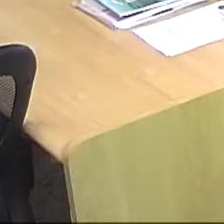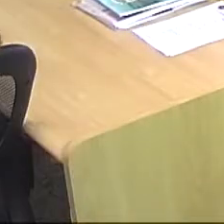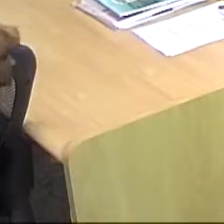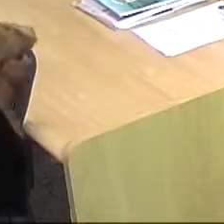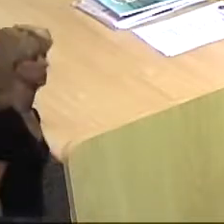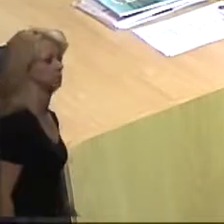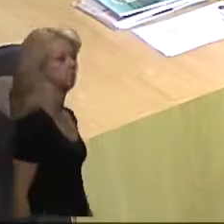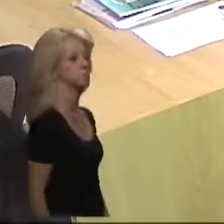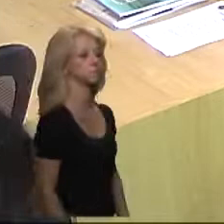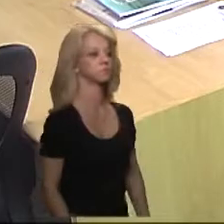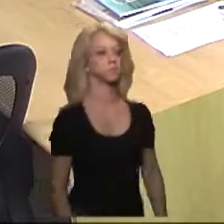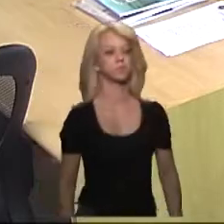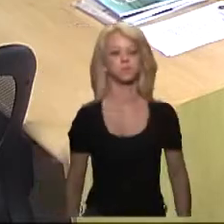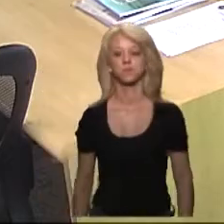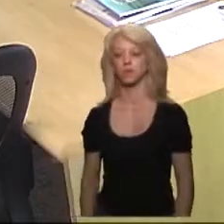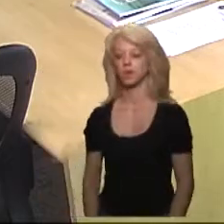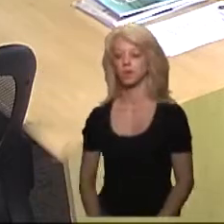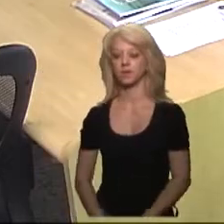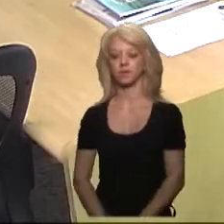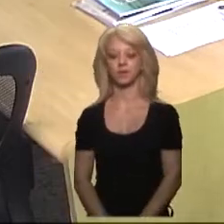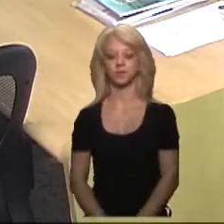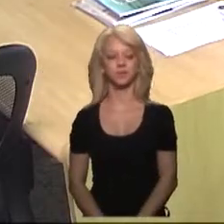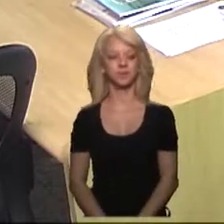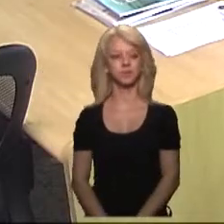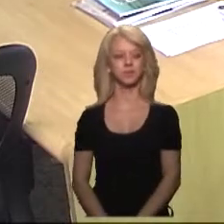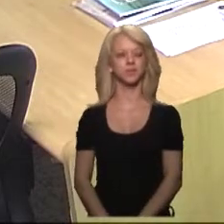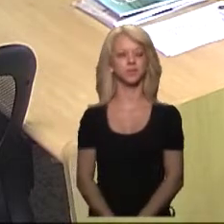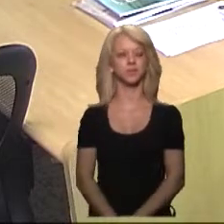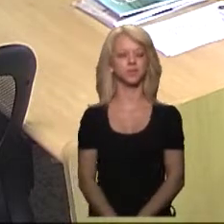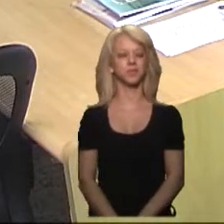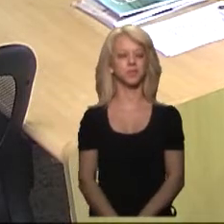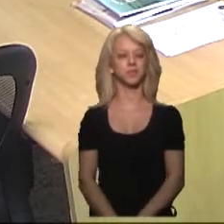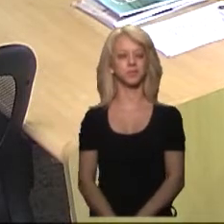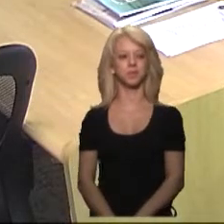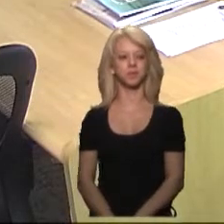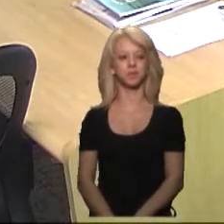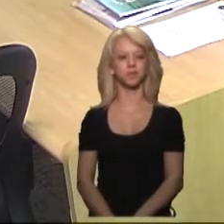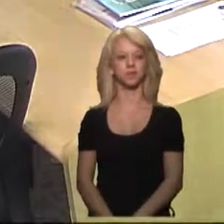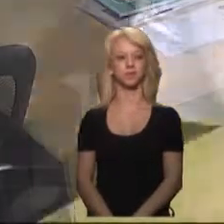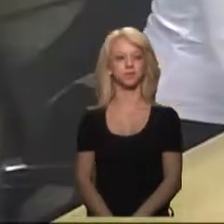Eu sei que o horário já está adiantado, mas eu gostaria